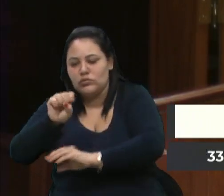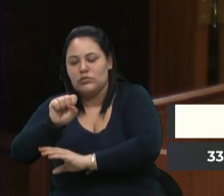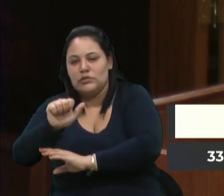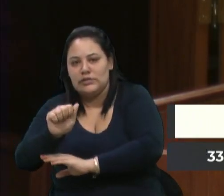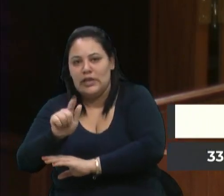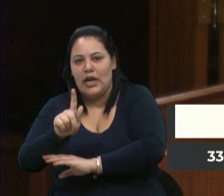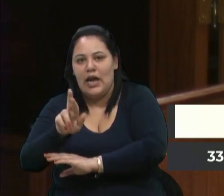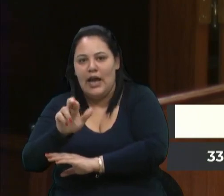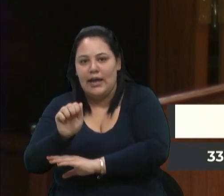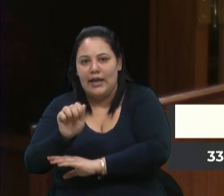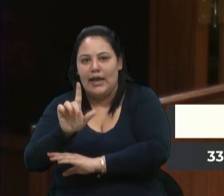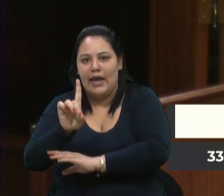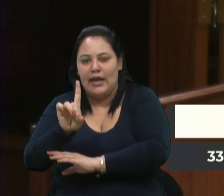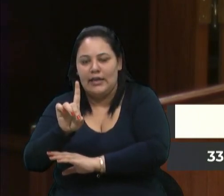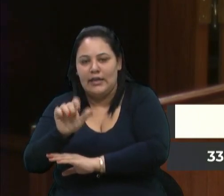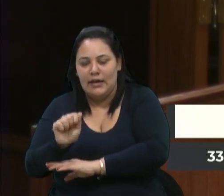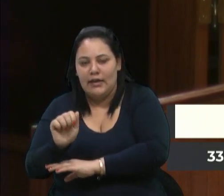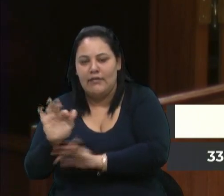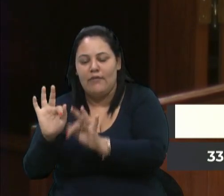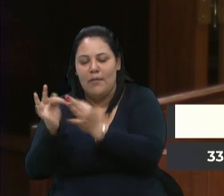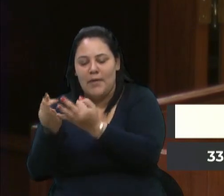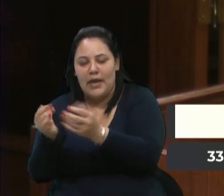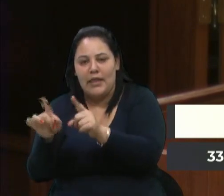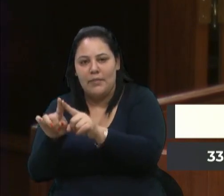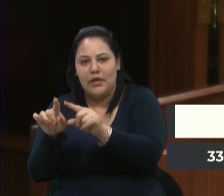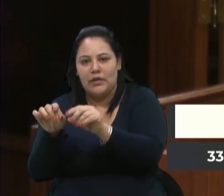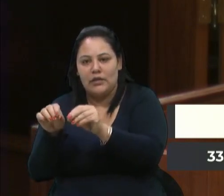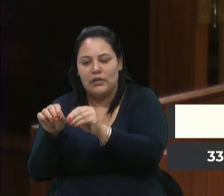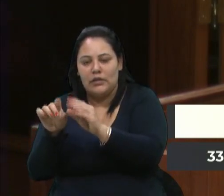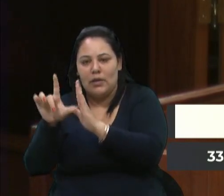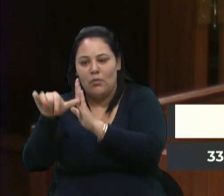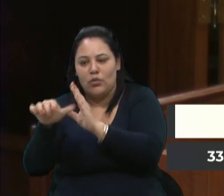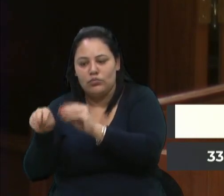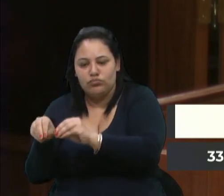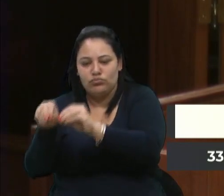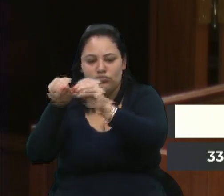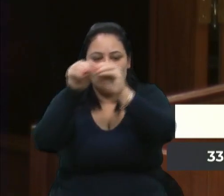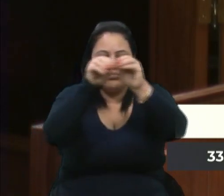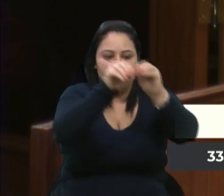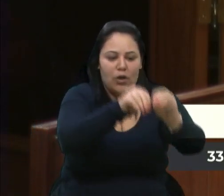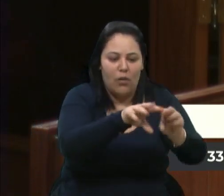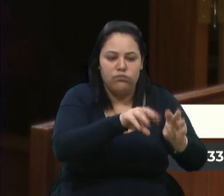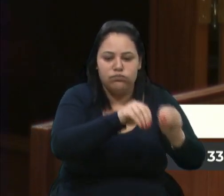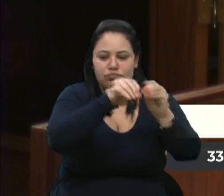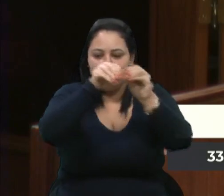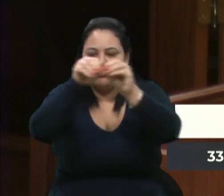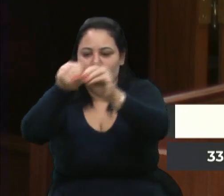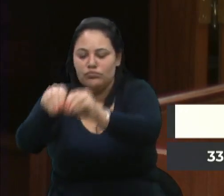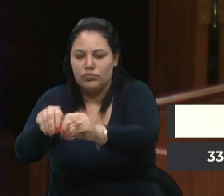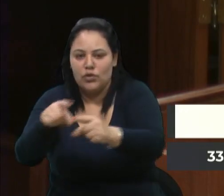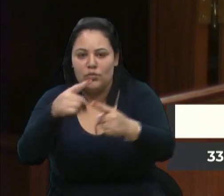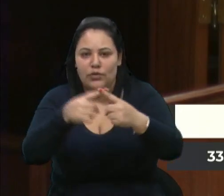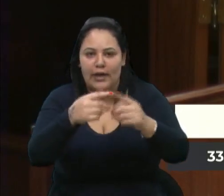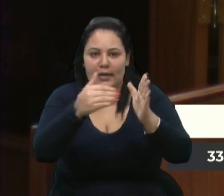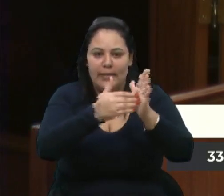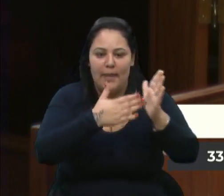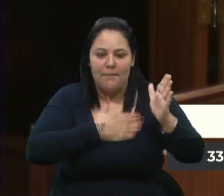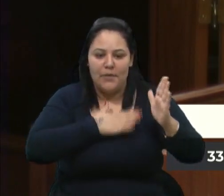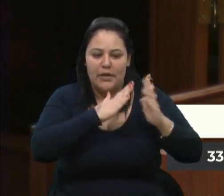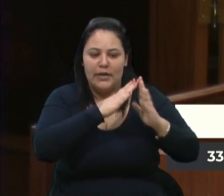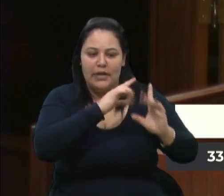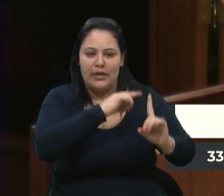voltou para a Sagrada Família. Por quê? Até a minha própria igreja católica, com muitos